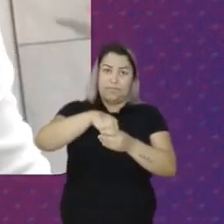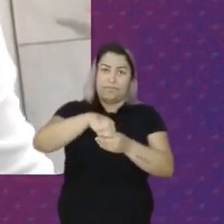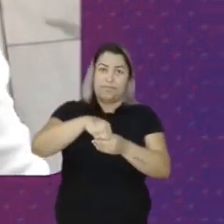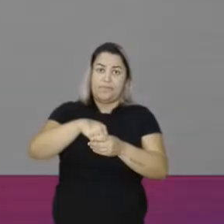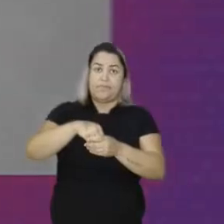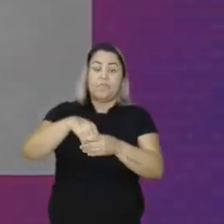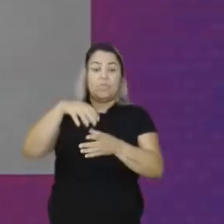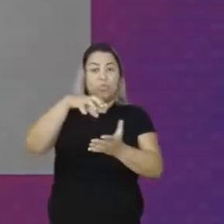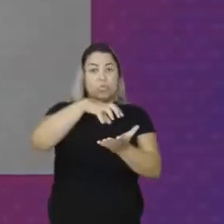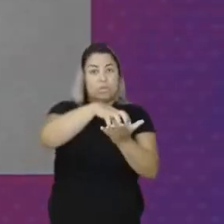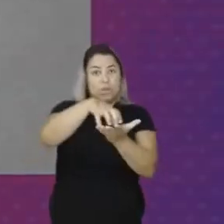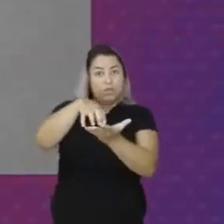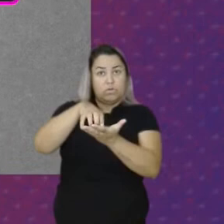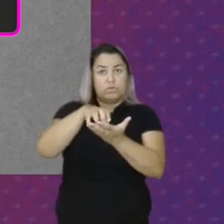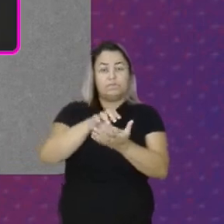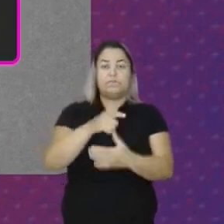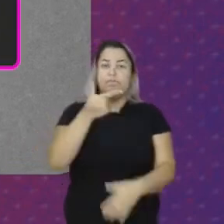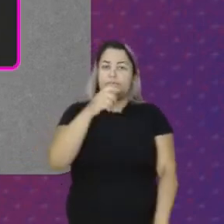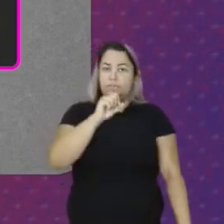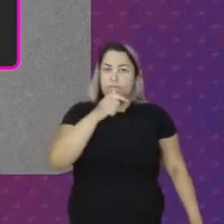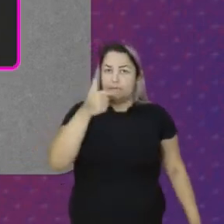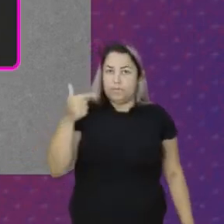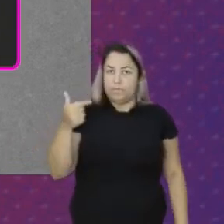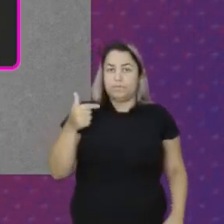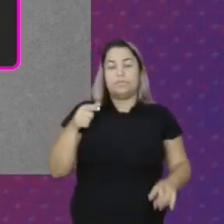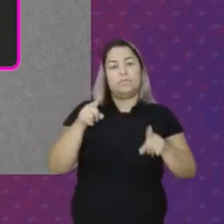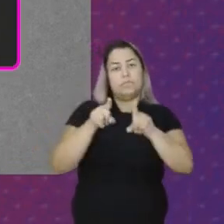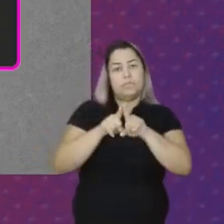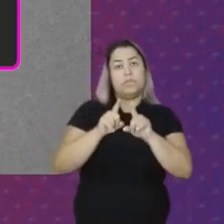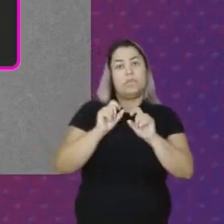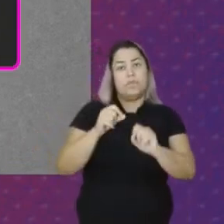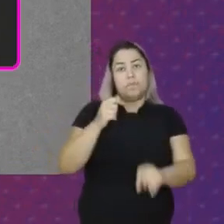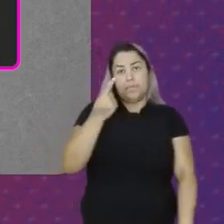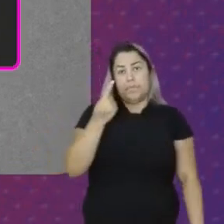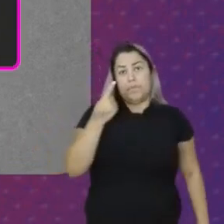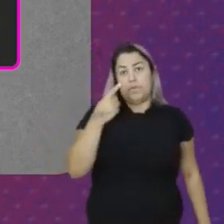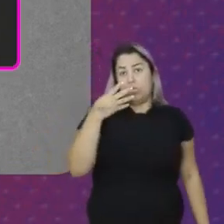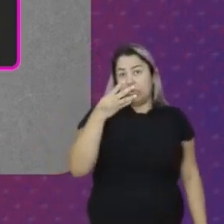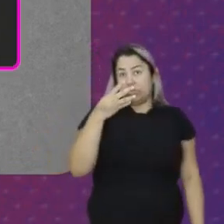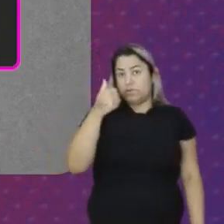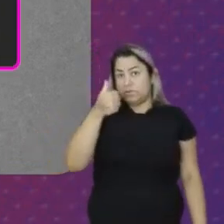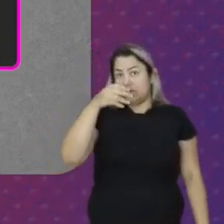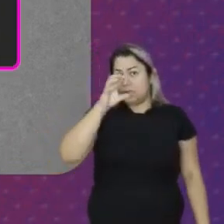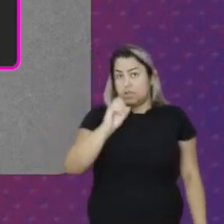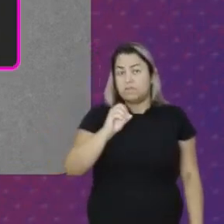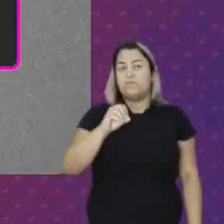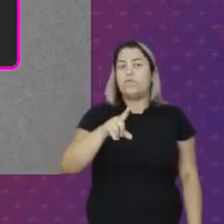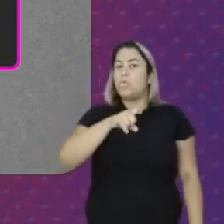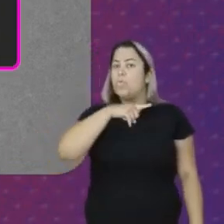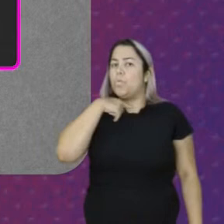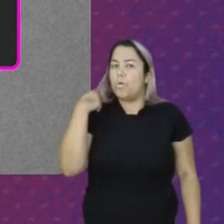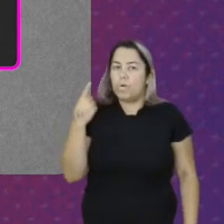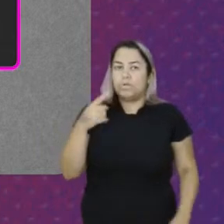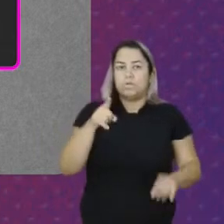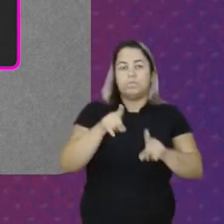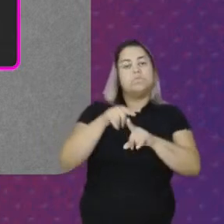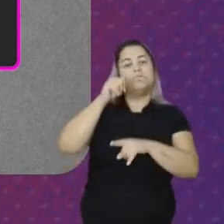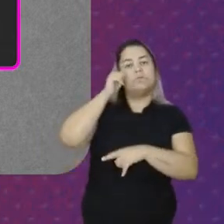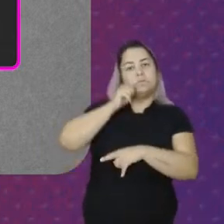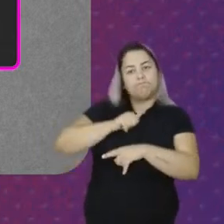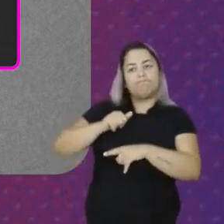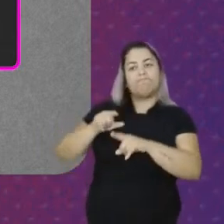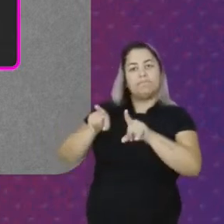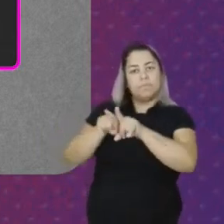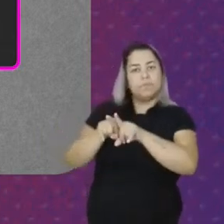no território? Em 2022, ao menos 1.410 mulheres foram assassinadas por serem